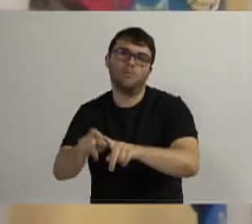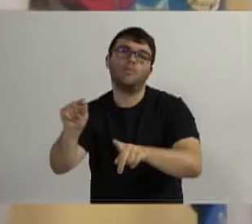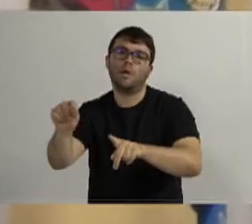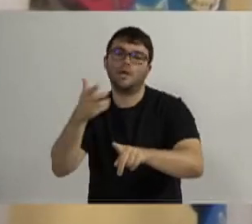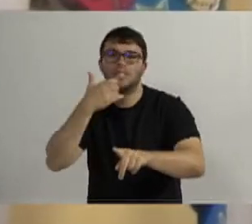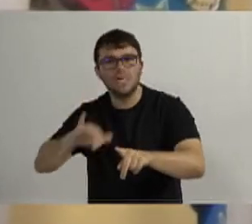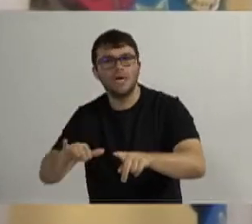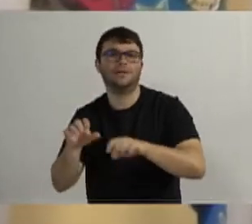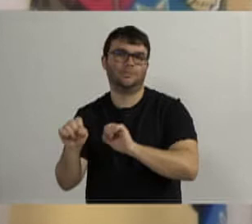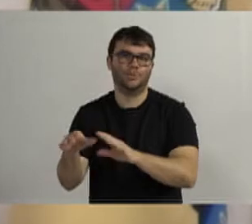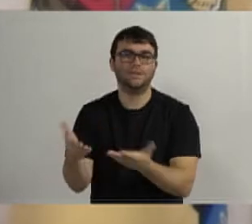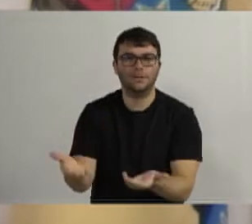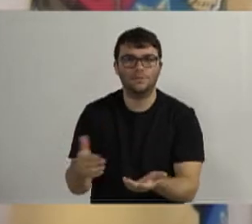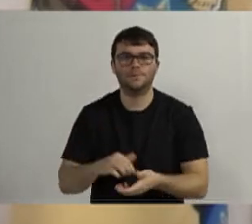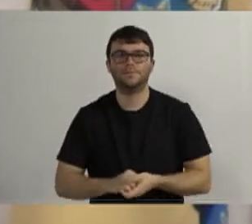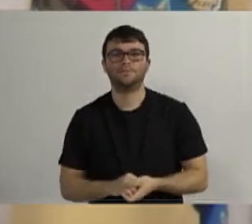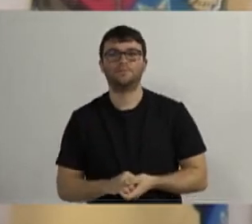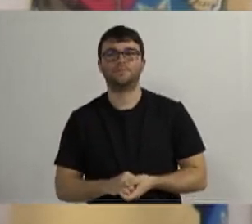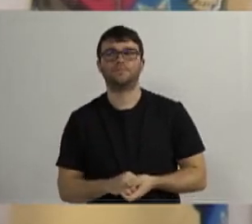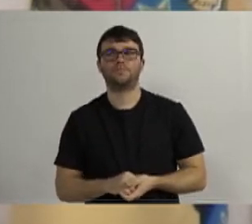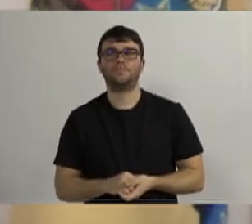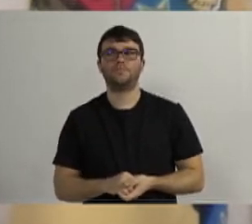e quero